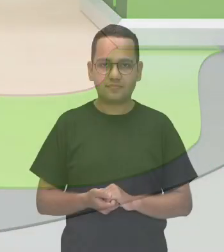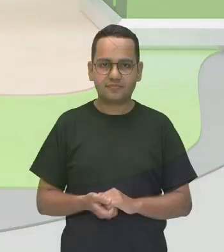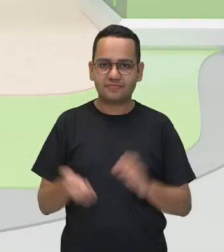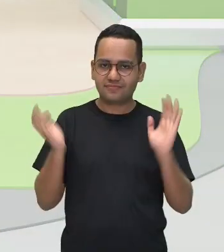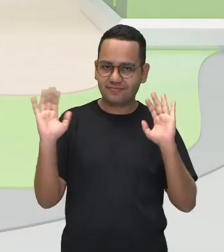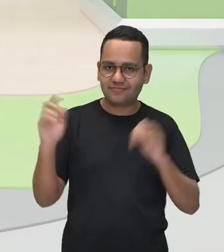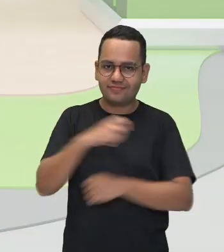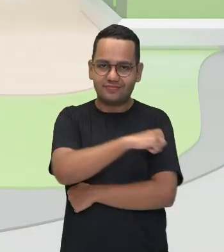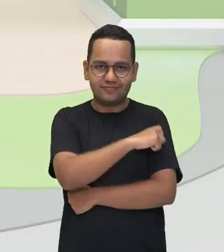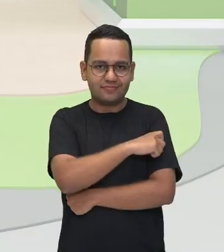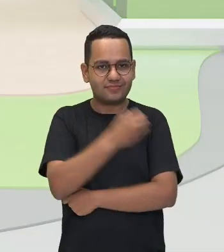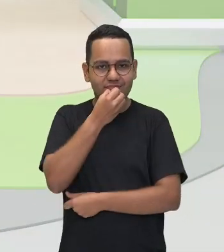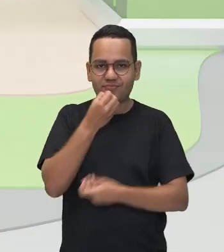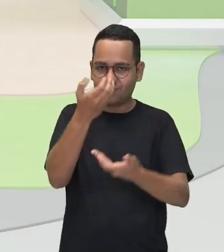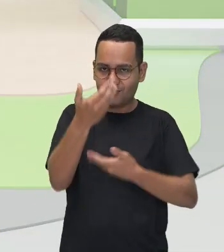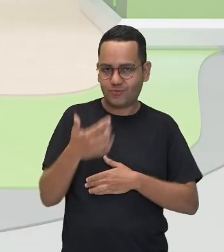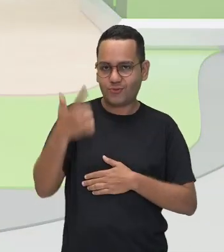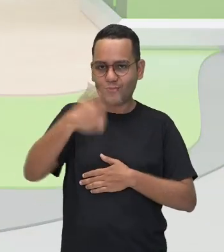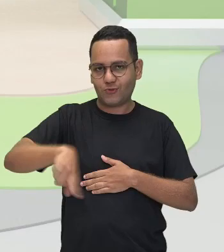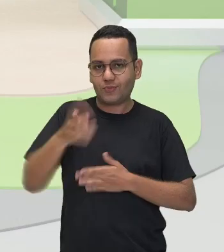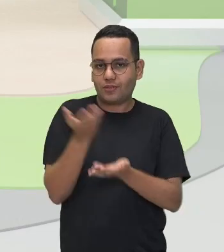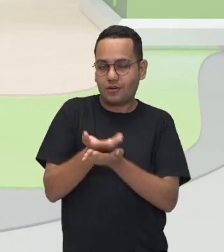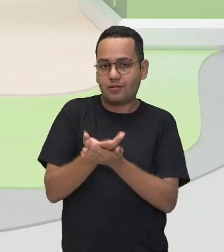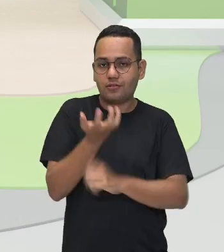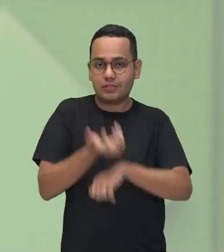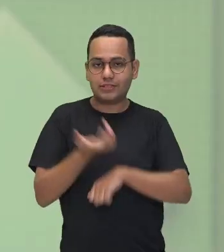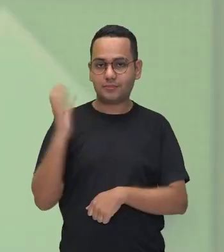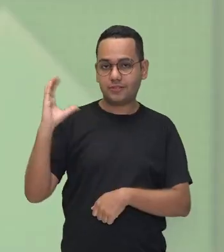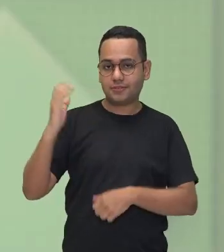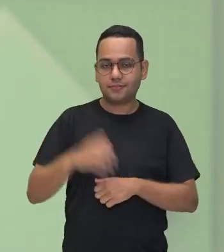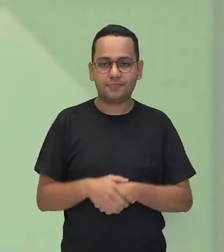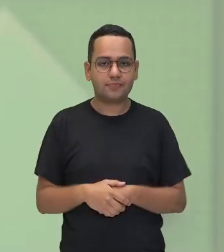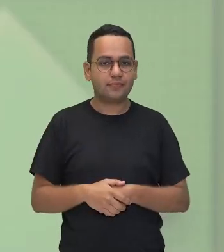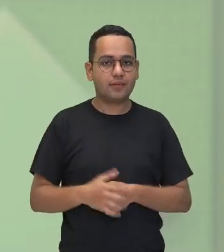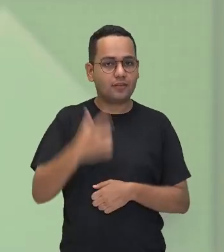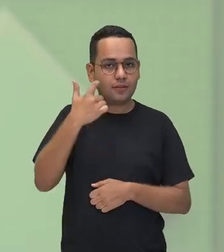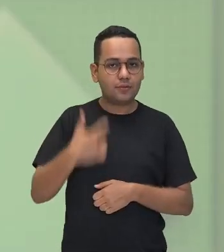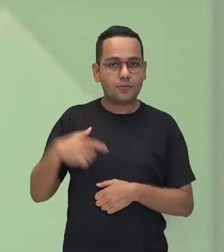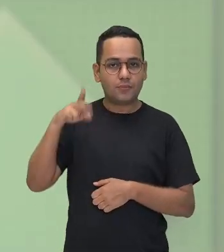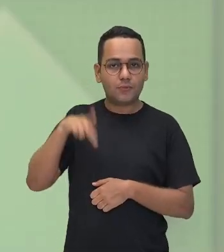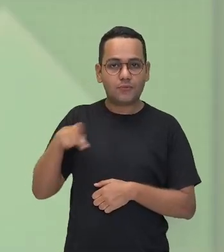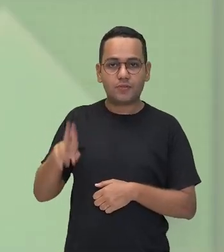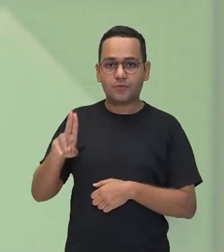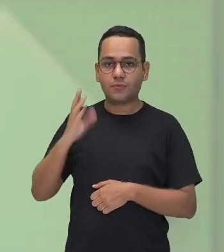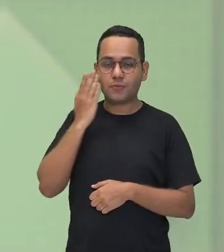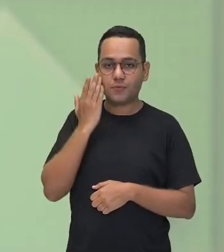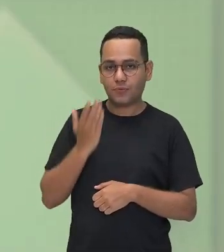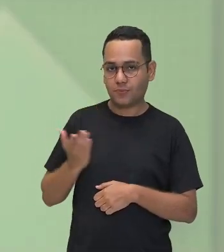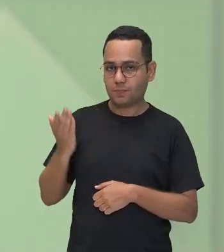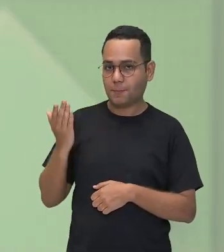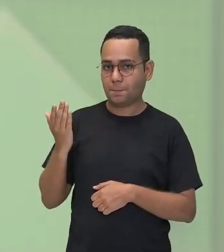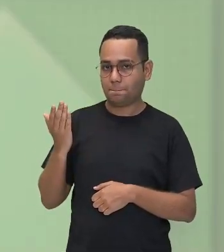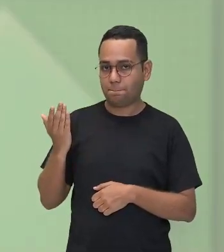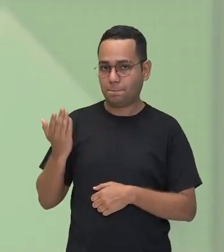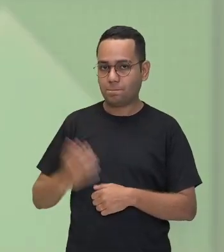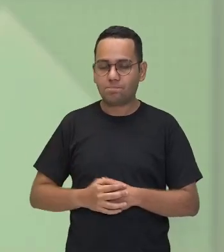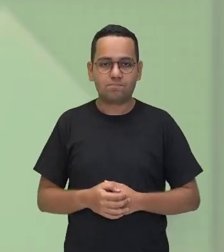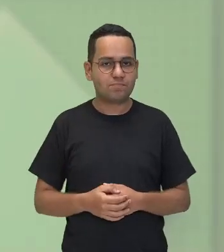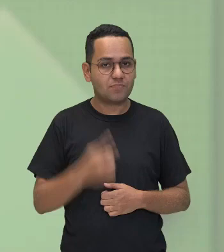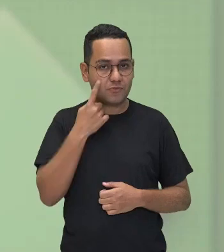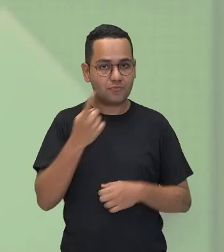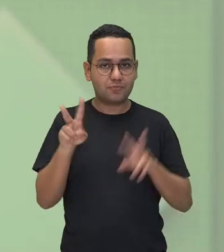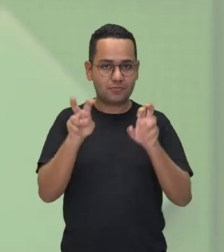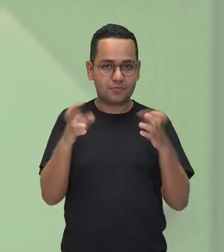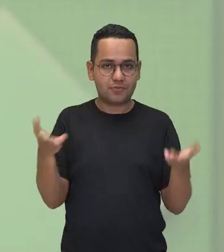Olá, sejam bem-vindos para a nossa aula de ciências. Eu sou o professor Daisson Jardim e vamos ver aí o que temos na